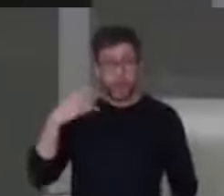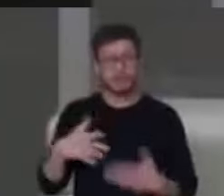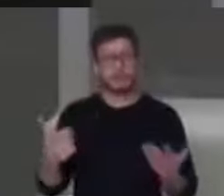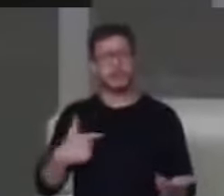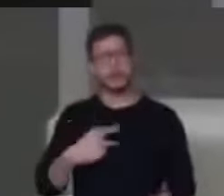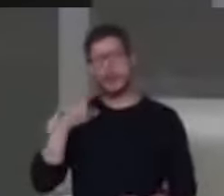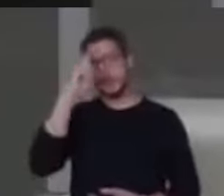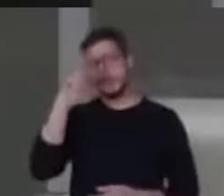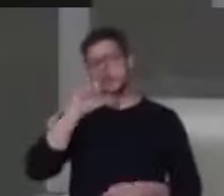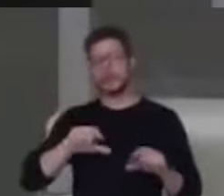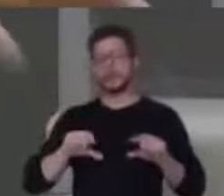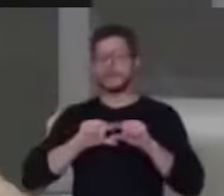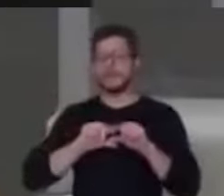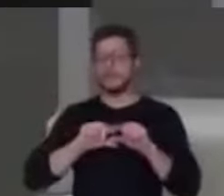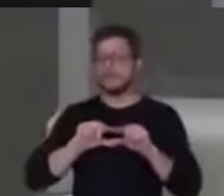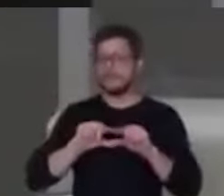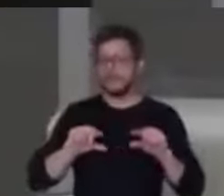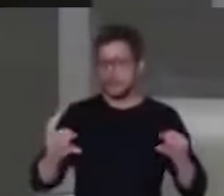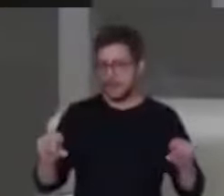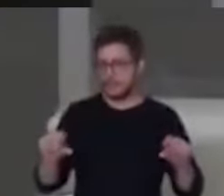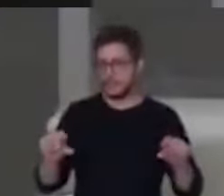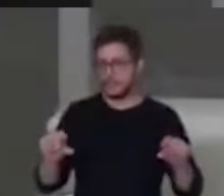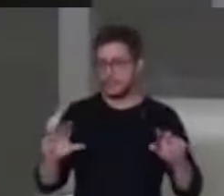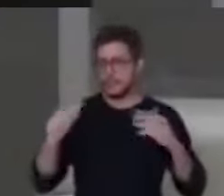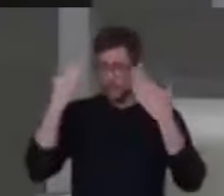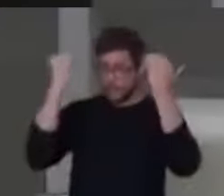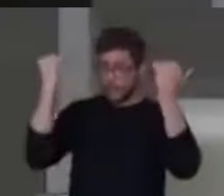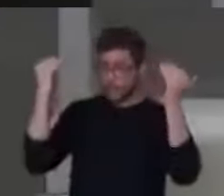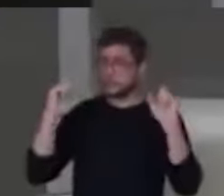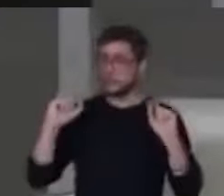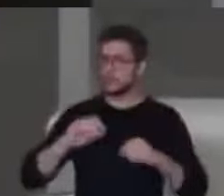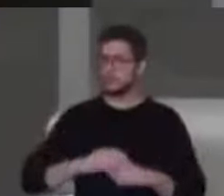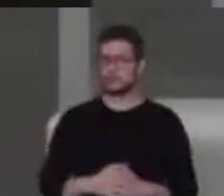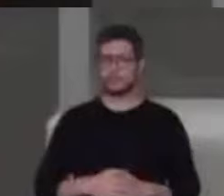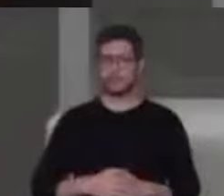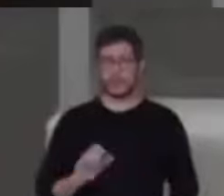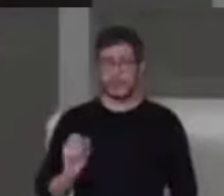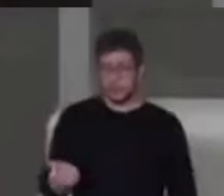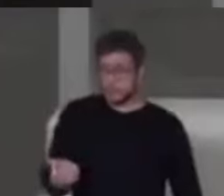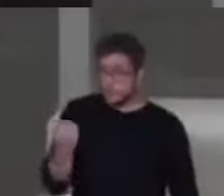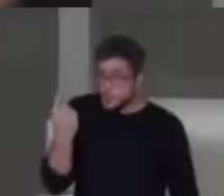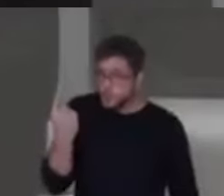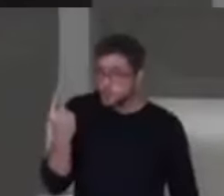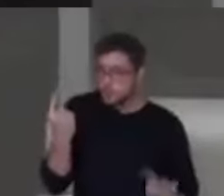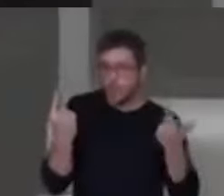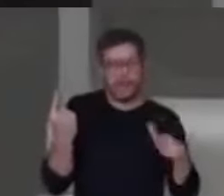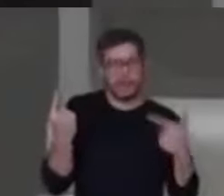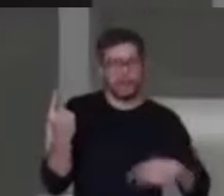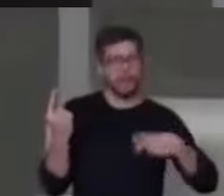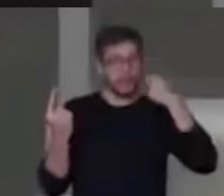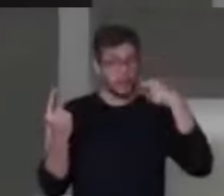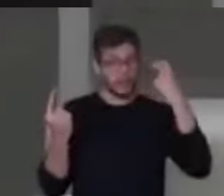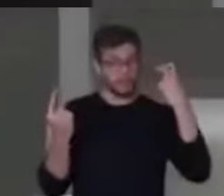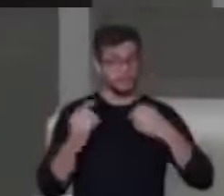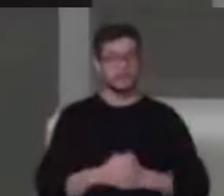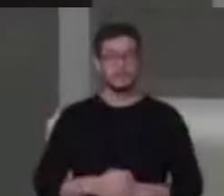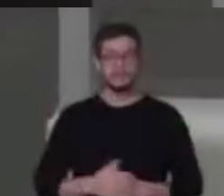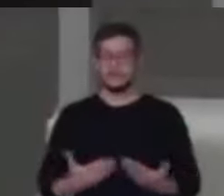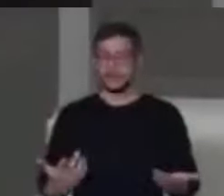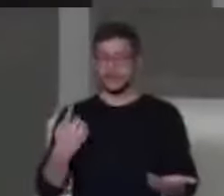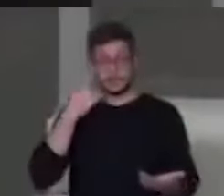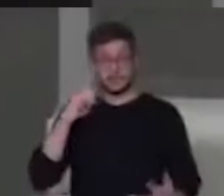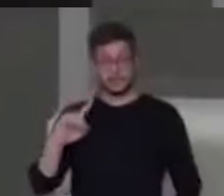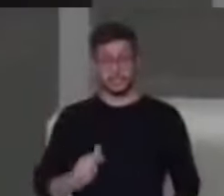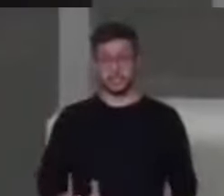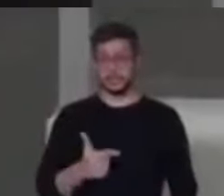ela para caracterizar o que nós estamos vivenciando. O absurdo perde a modéstia. No dia 21 de abril, dia de Tiradentes, também